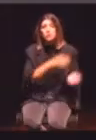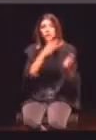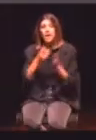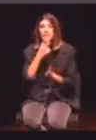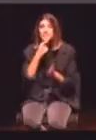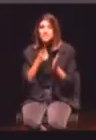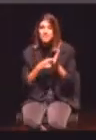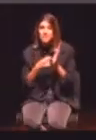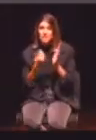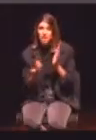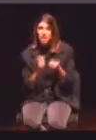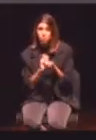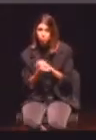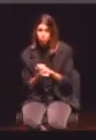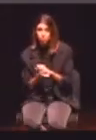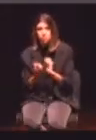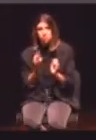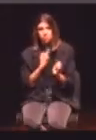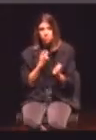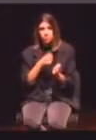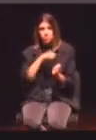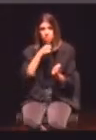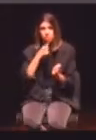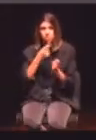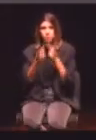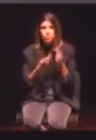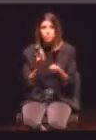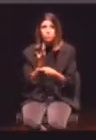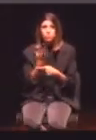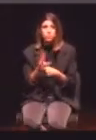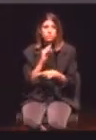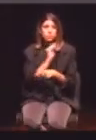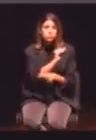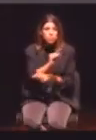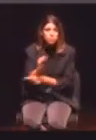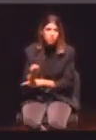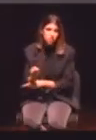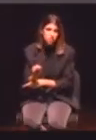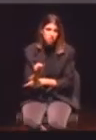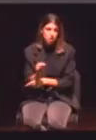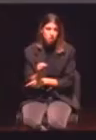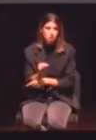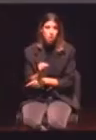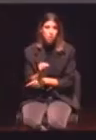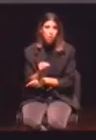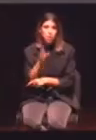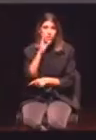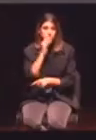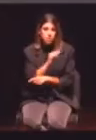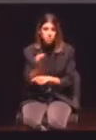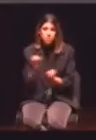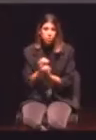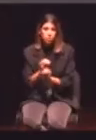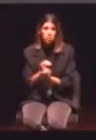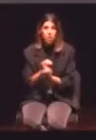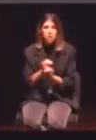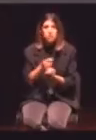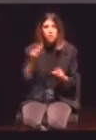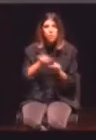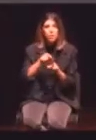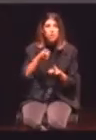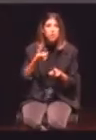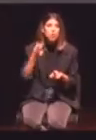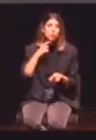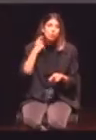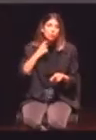fazer melhorias. Por exemplo, não pode faltar alimentação na limpeza dos espaços, caso contrário os pombais não são uma opção para os